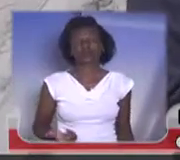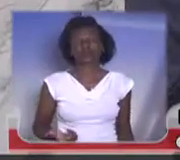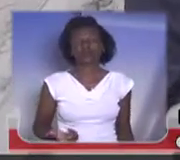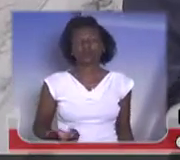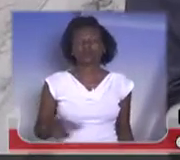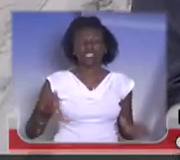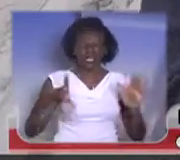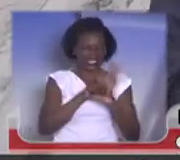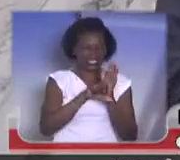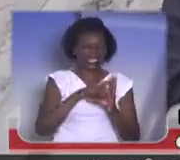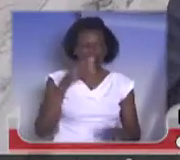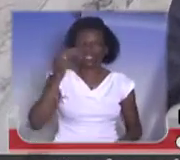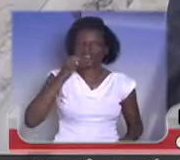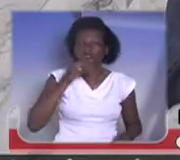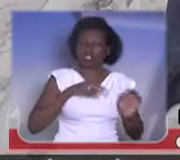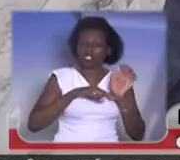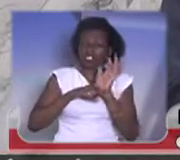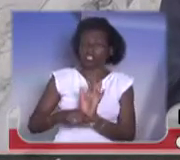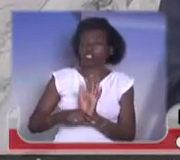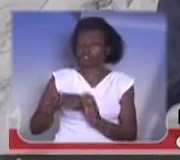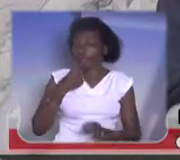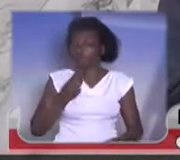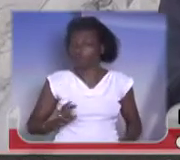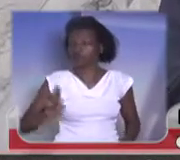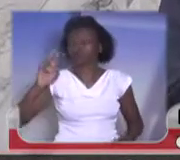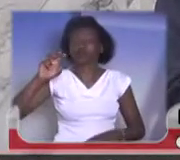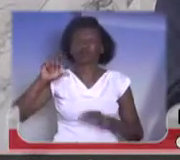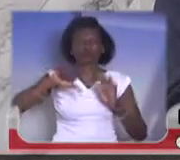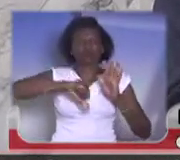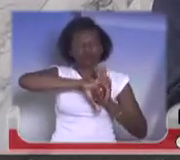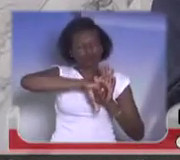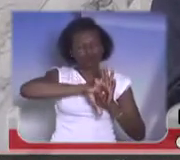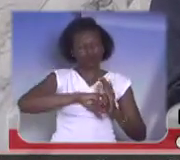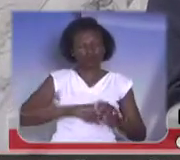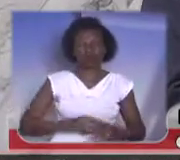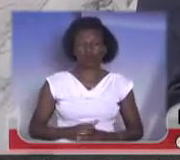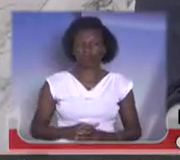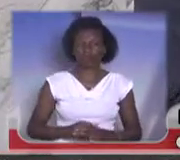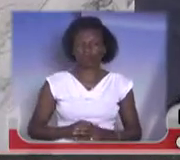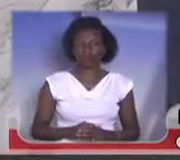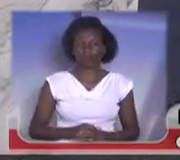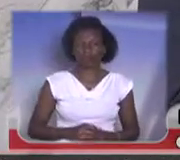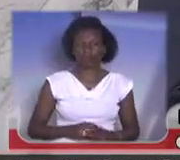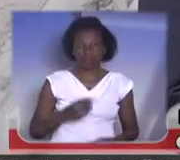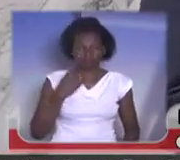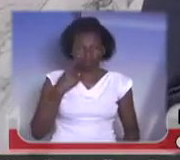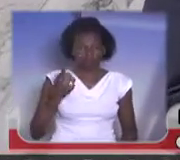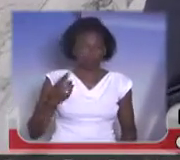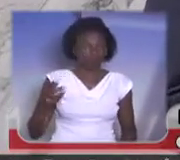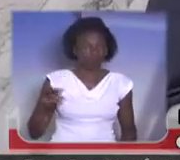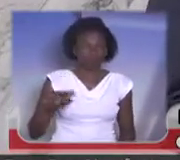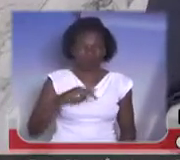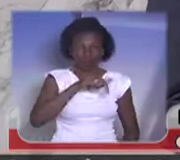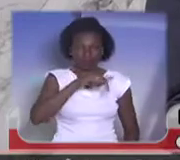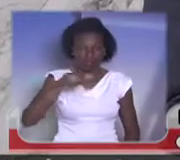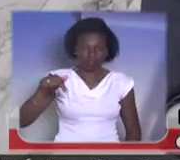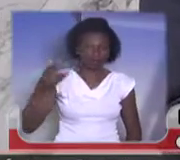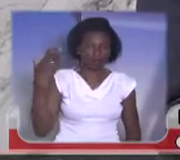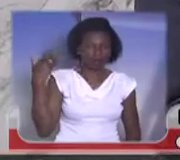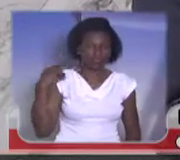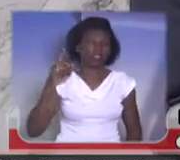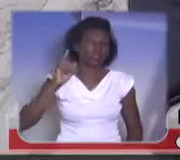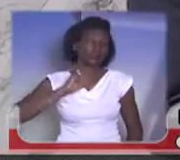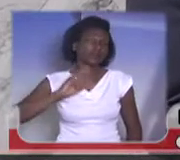fraca que favorece o criminoso e trazem impunidade no brasil nós vimos lá semana passada lá em minas